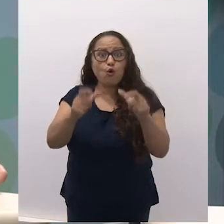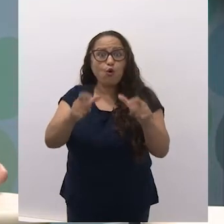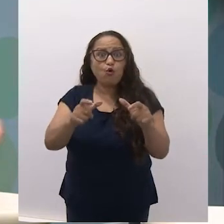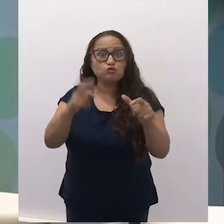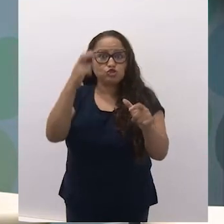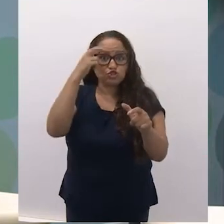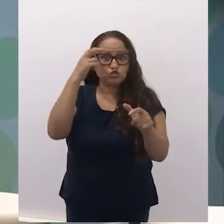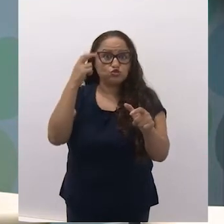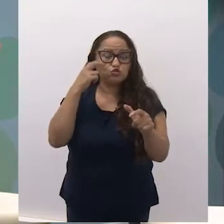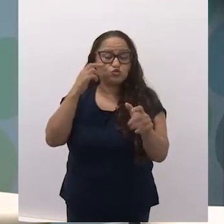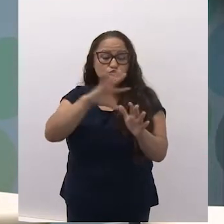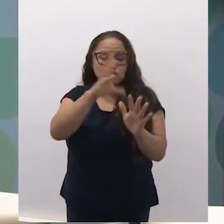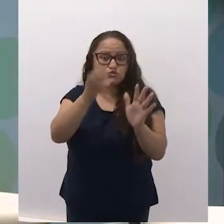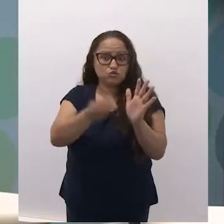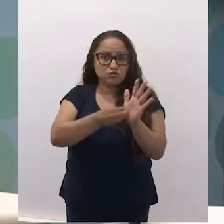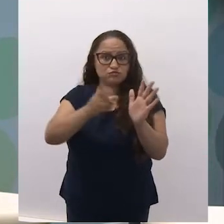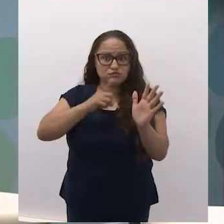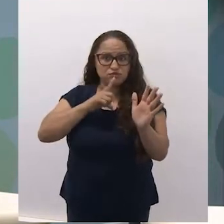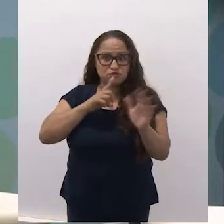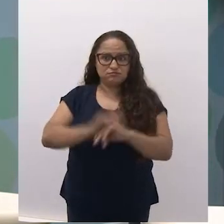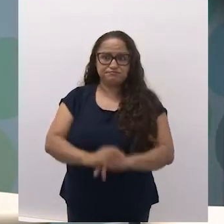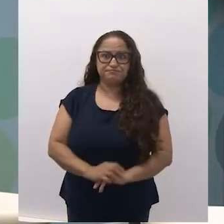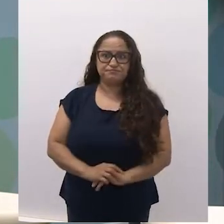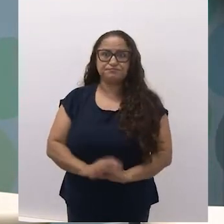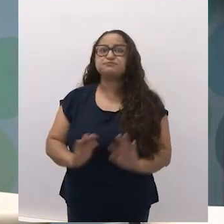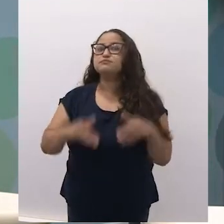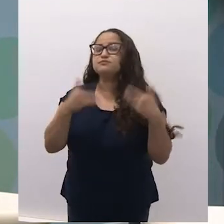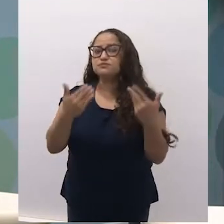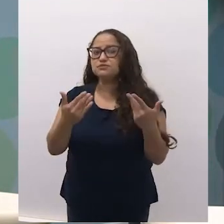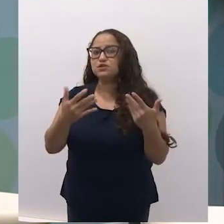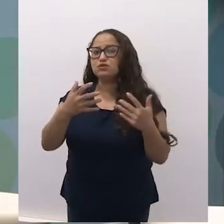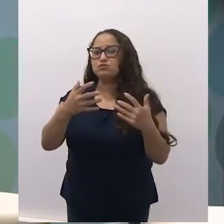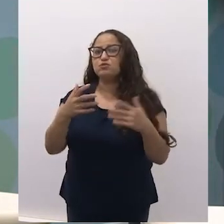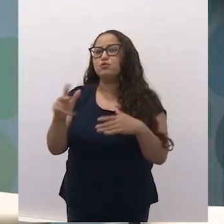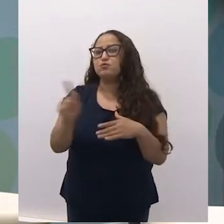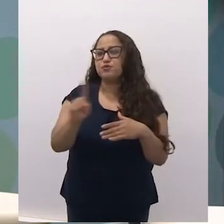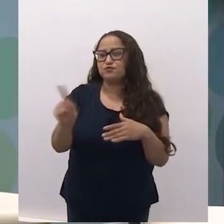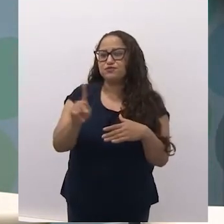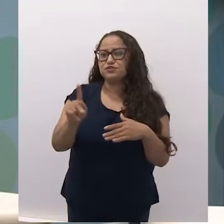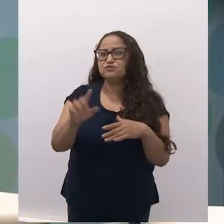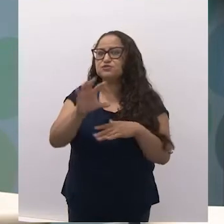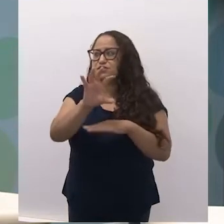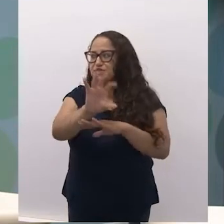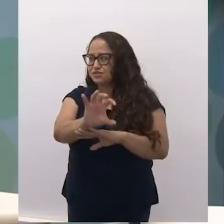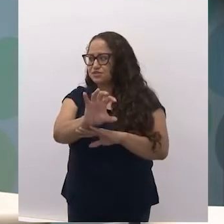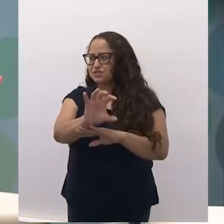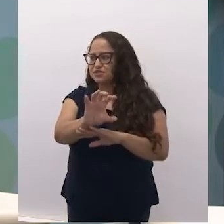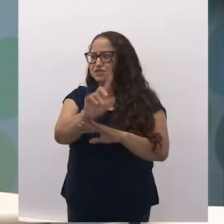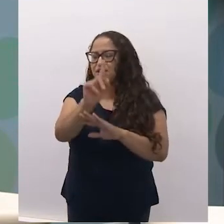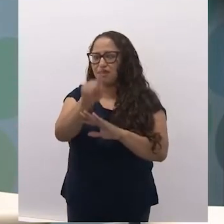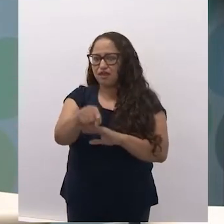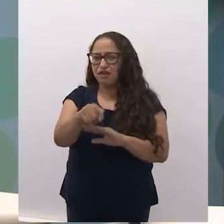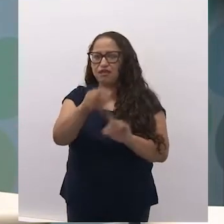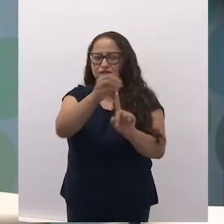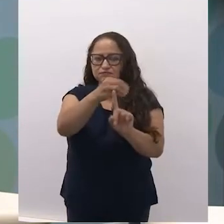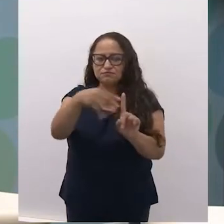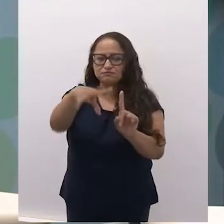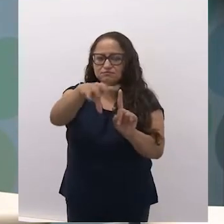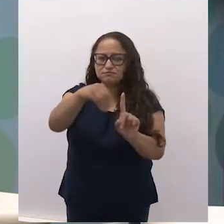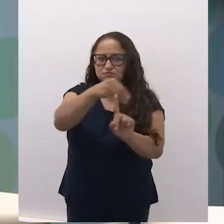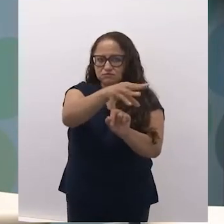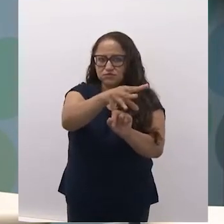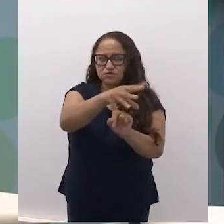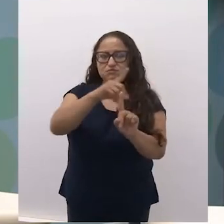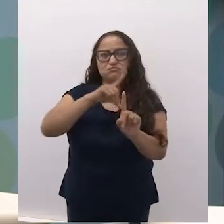cultural, todas as aprendizagens. Então, no caso, o professor, nessa situação, é o mediador de todas